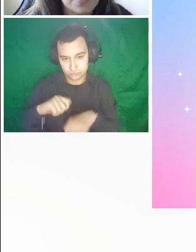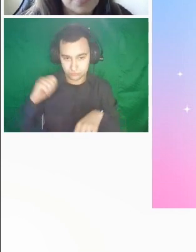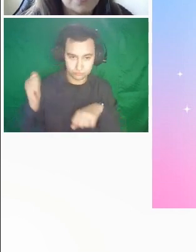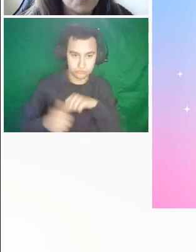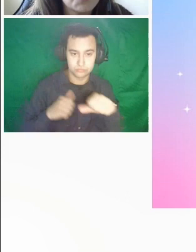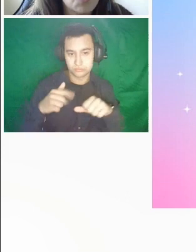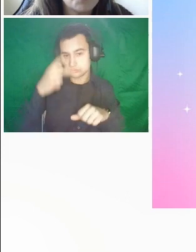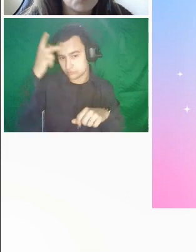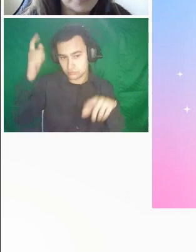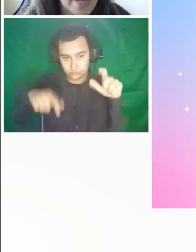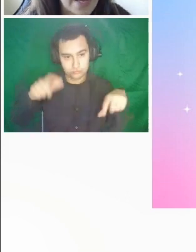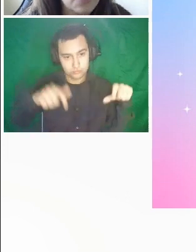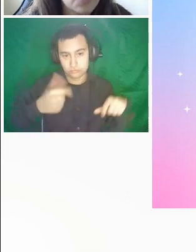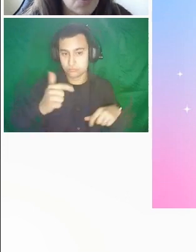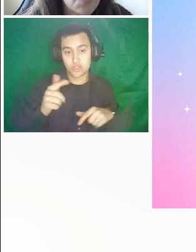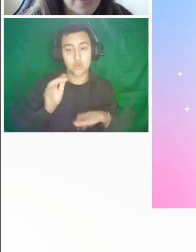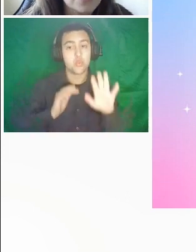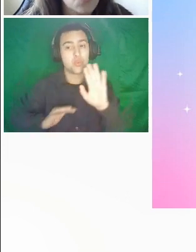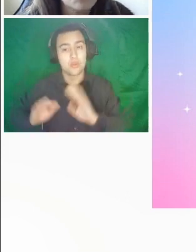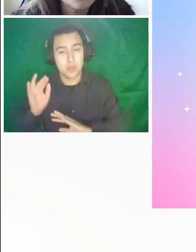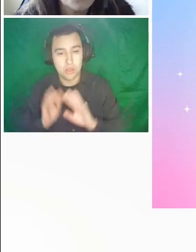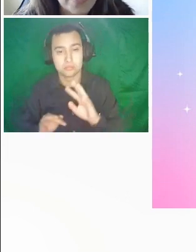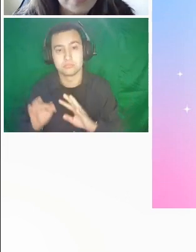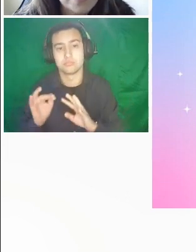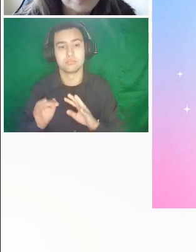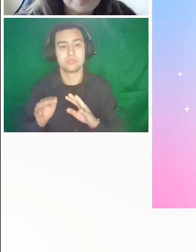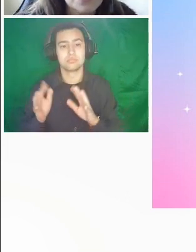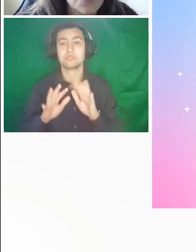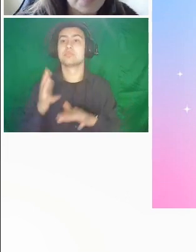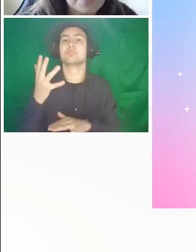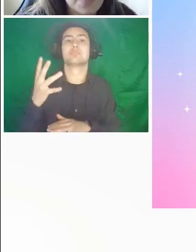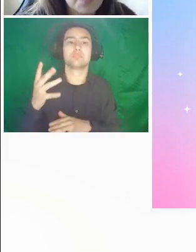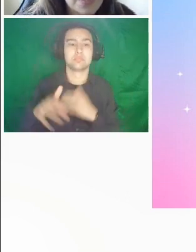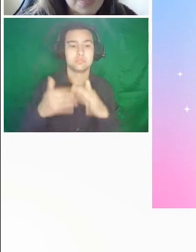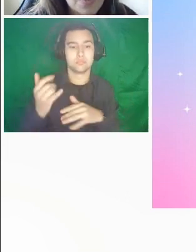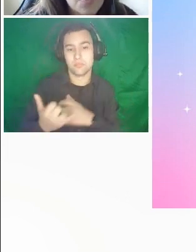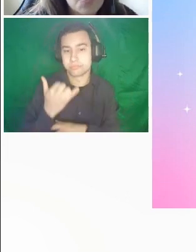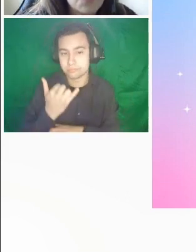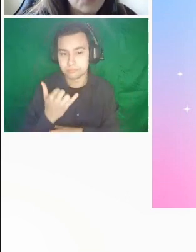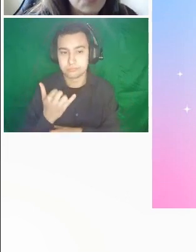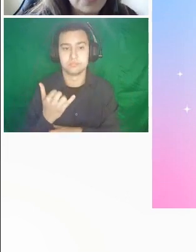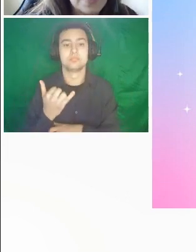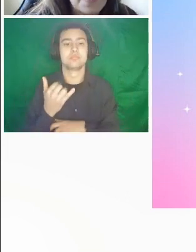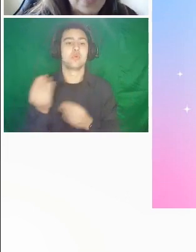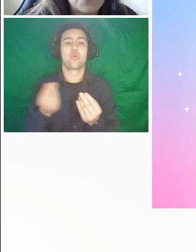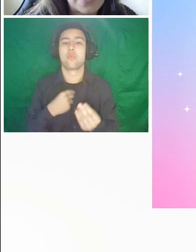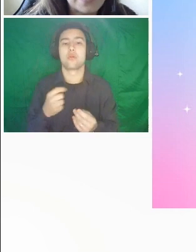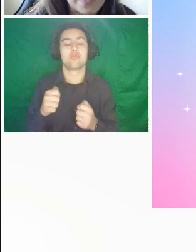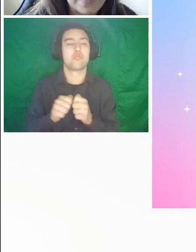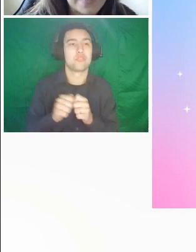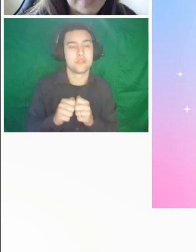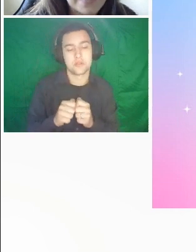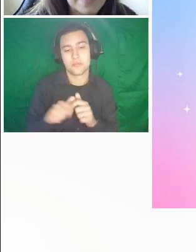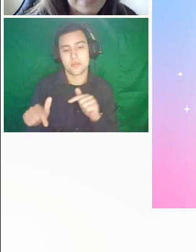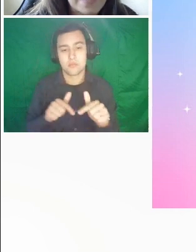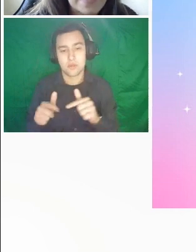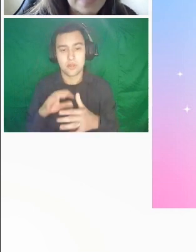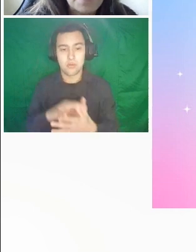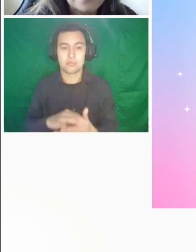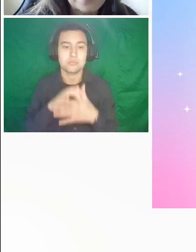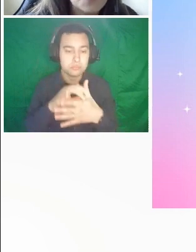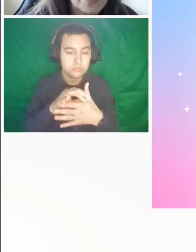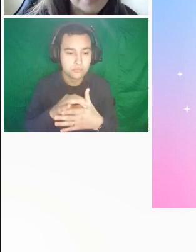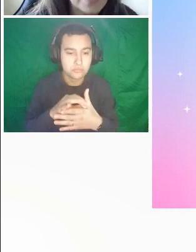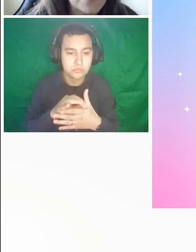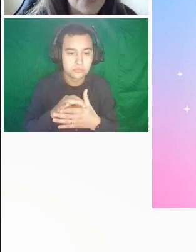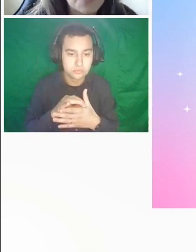as pessoas não tomam cuidado com as consequências dessa transformação como que eu vou trabalhar com a liderança que